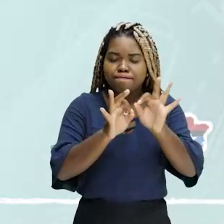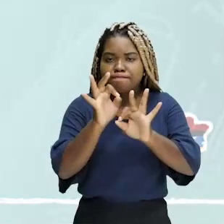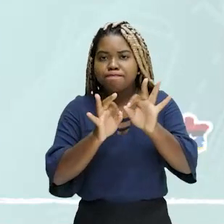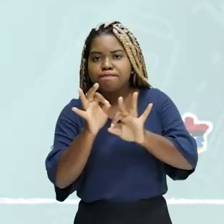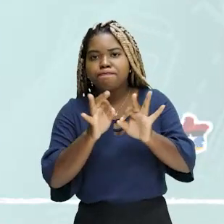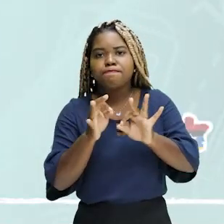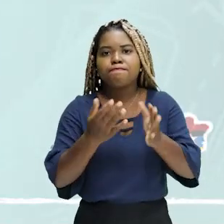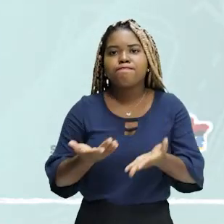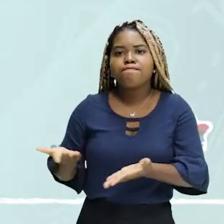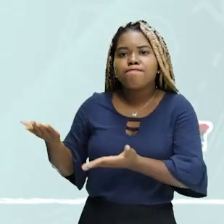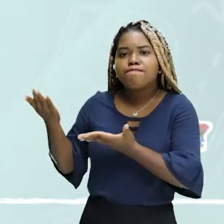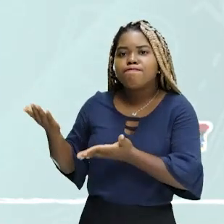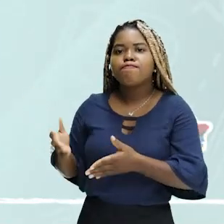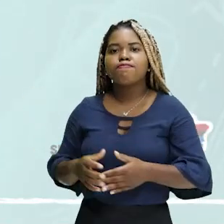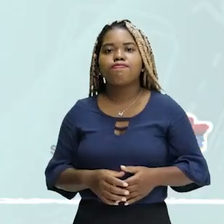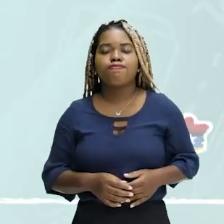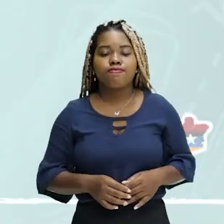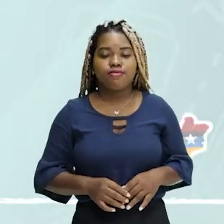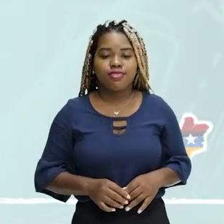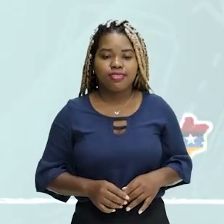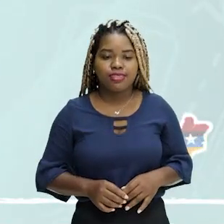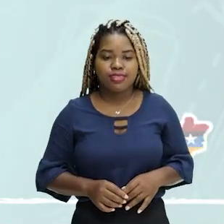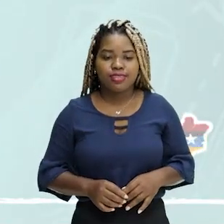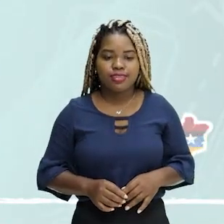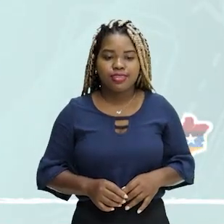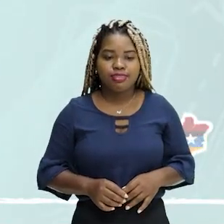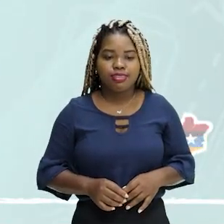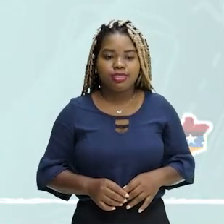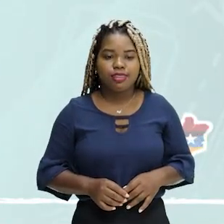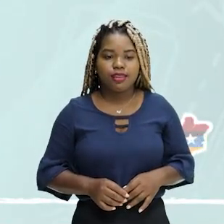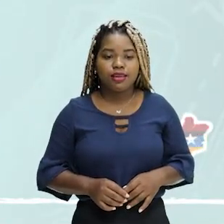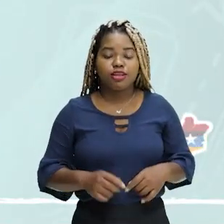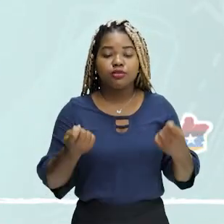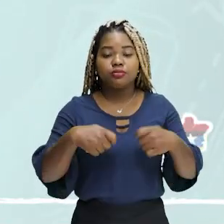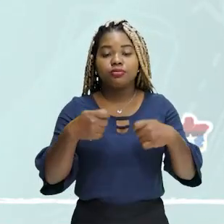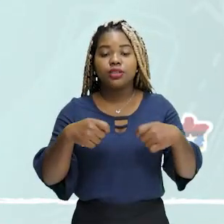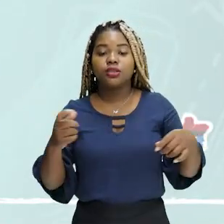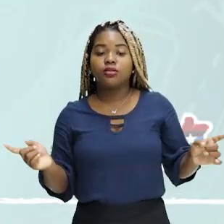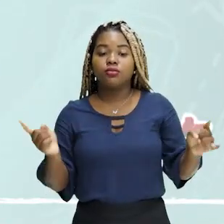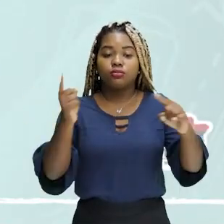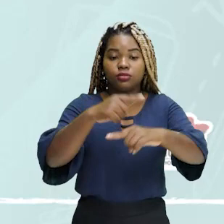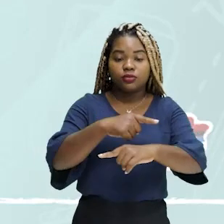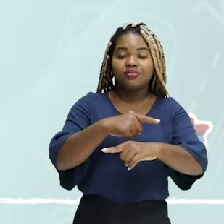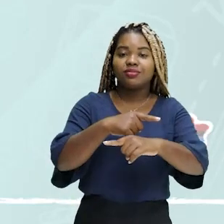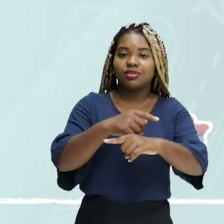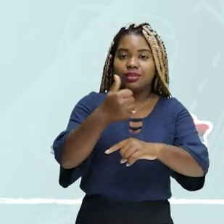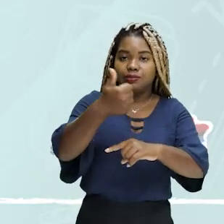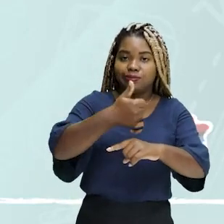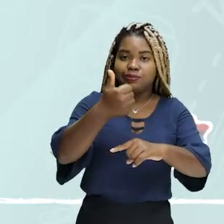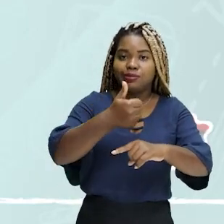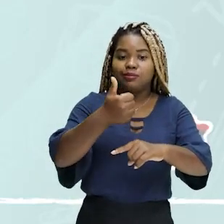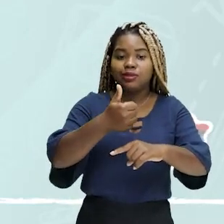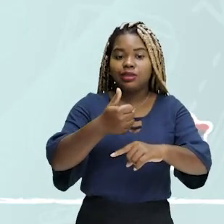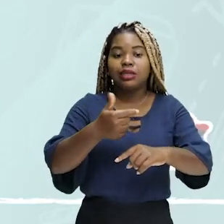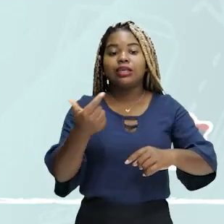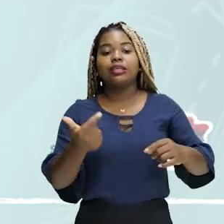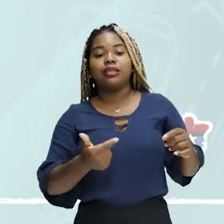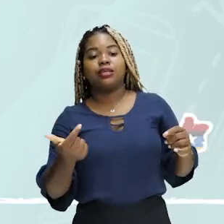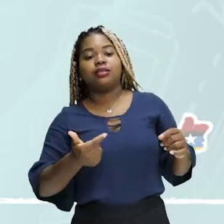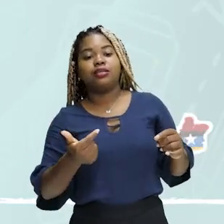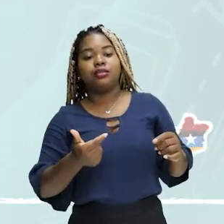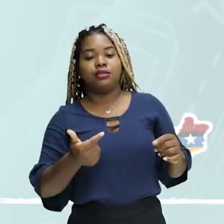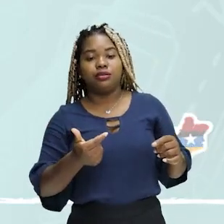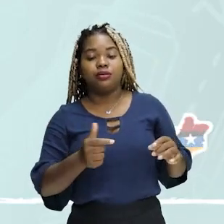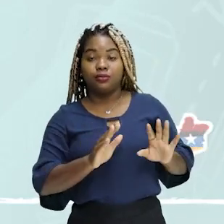Então, vai ficar assim, ó. A gente precisa inverter a primeira e manter a segunda. Para chegar na equação